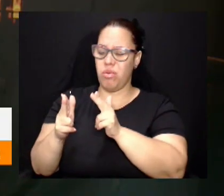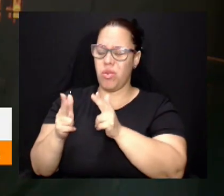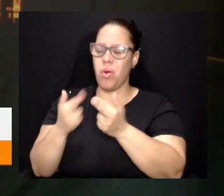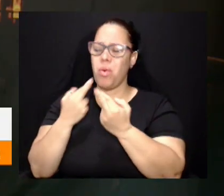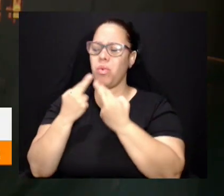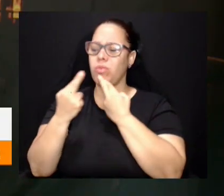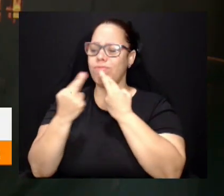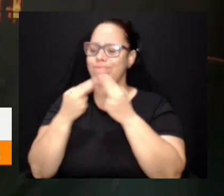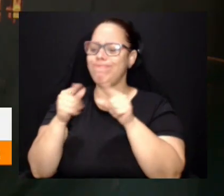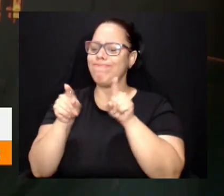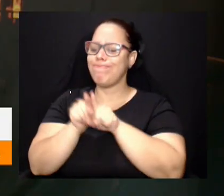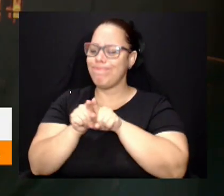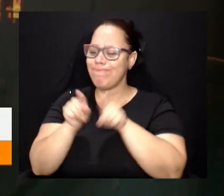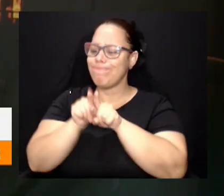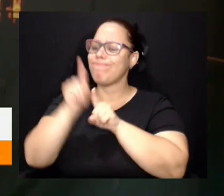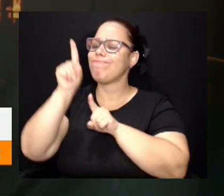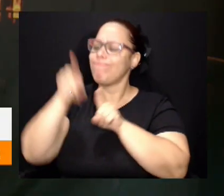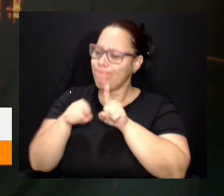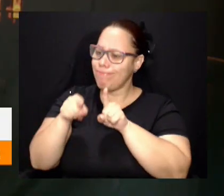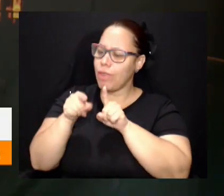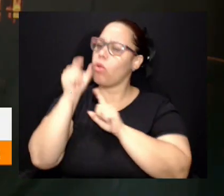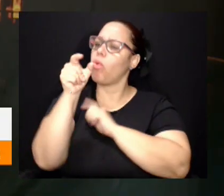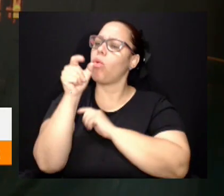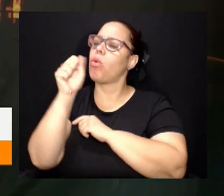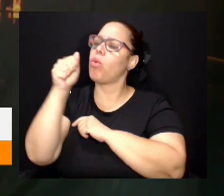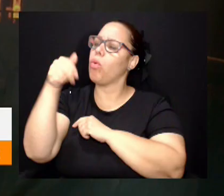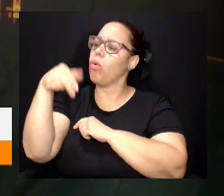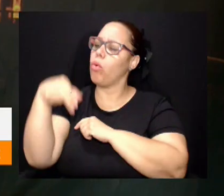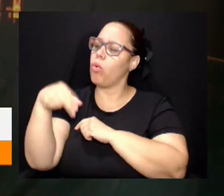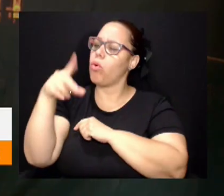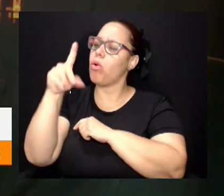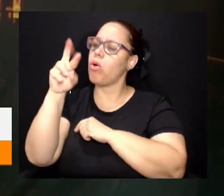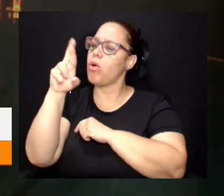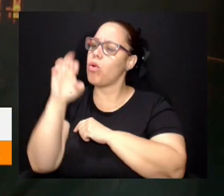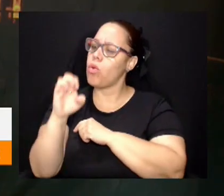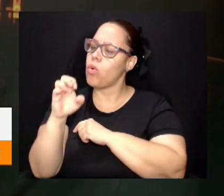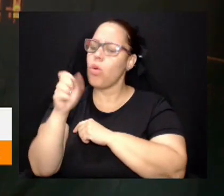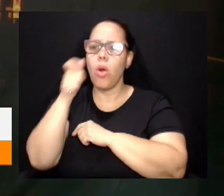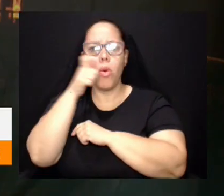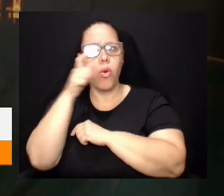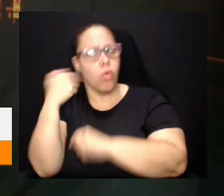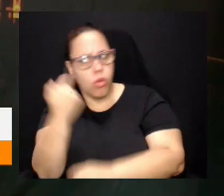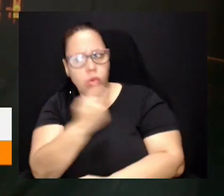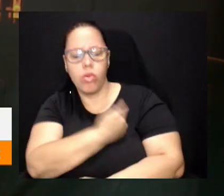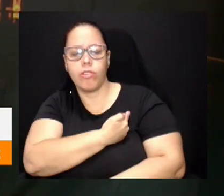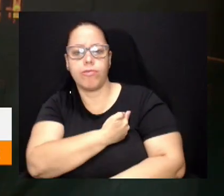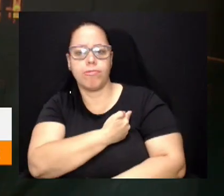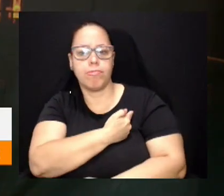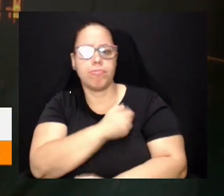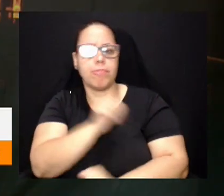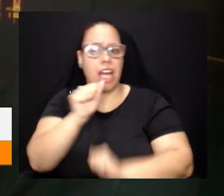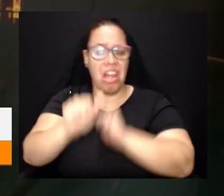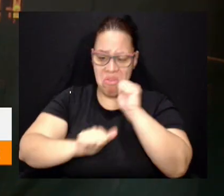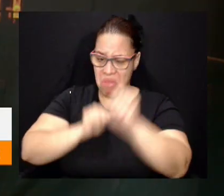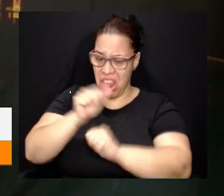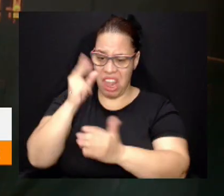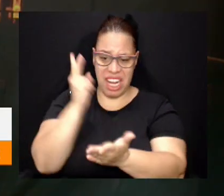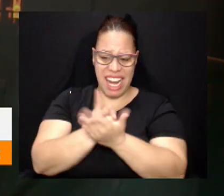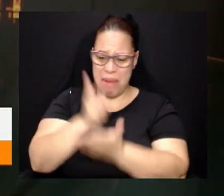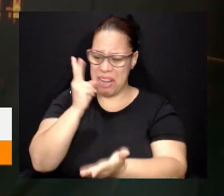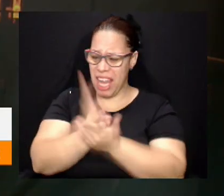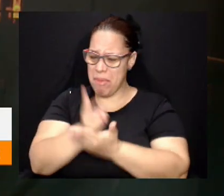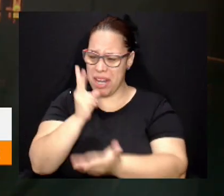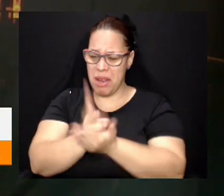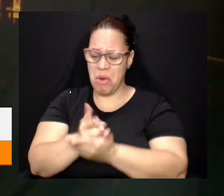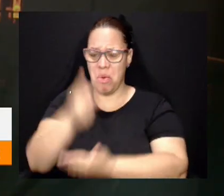também é. Você tocou num ponto, André, que é muito interessante e vale para todos nós. Nós estamos em mudança constante, né? O